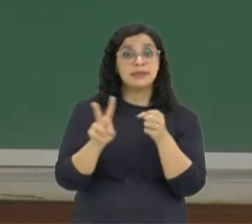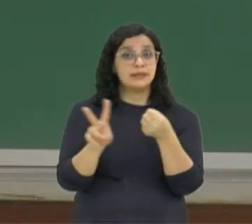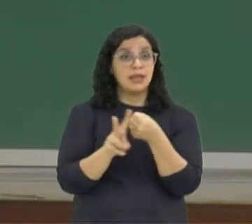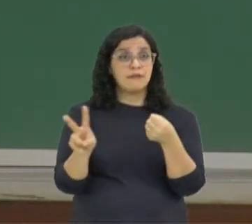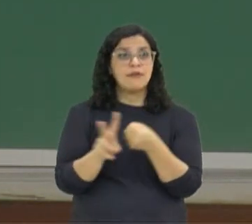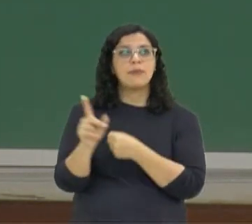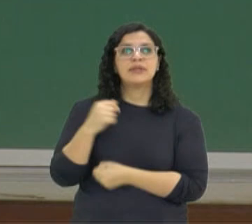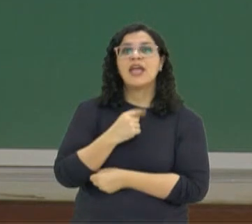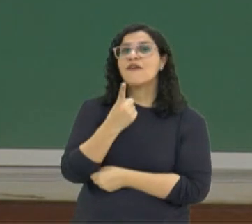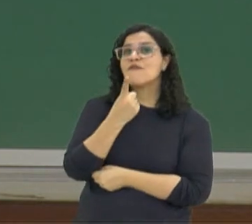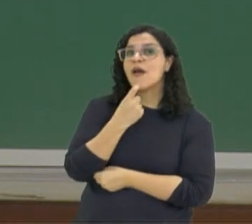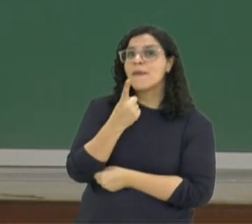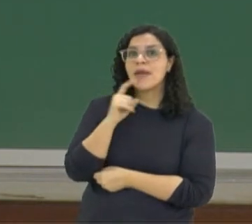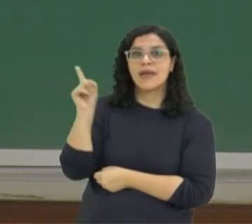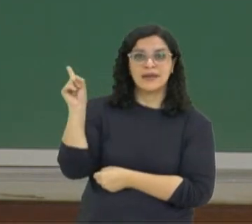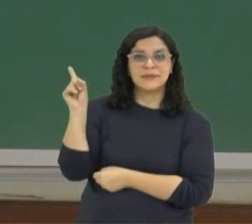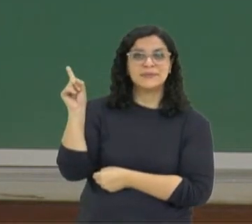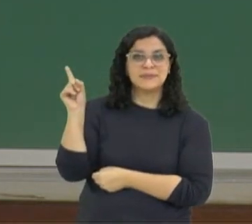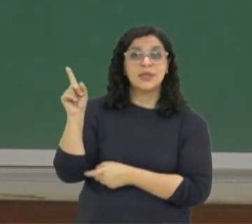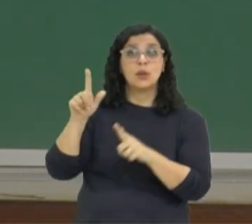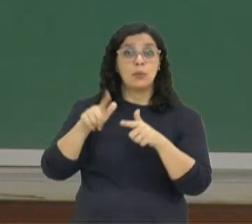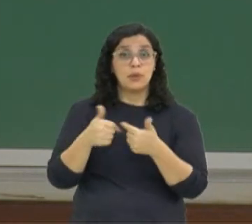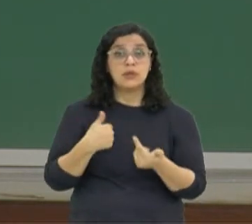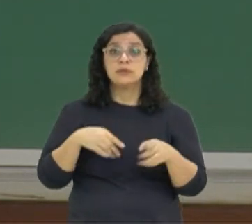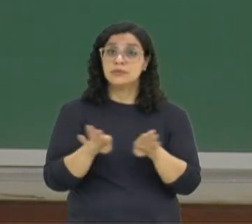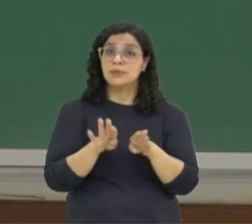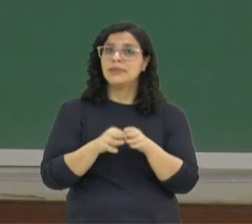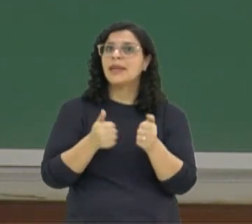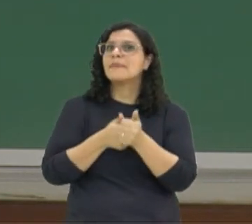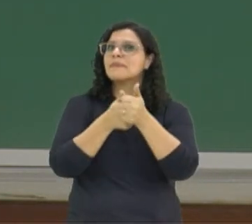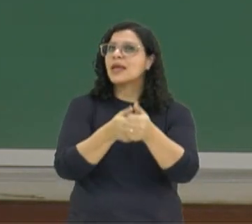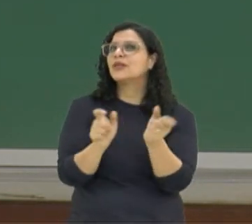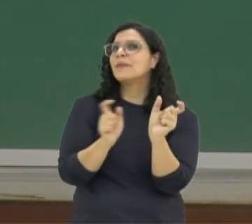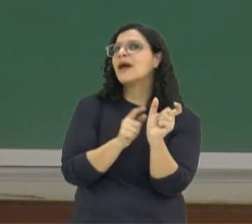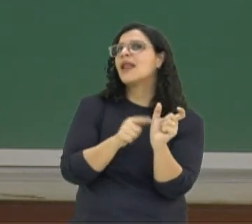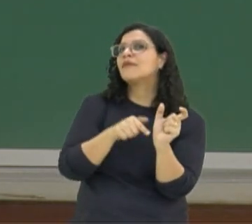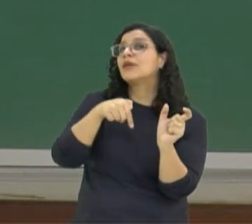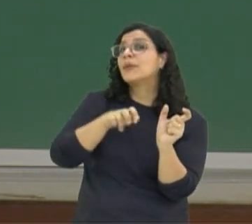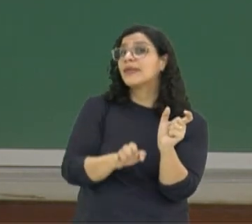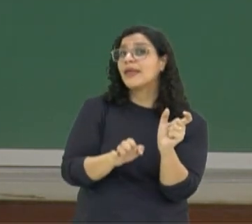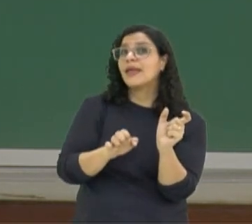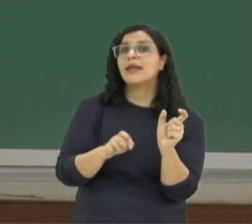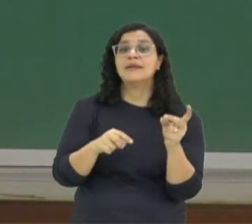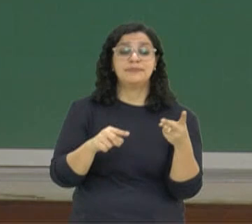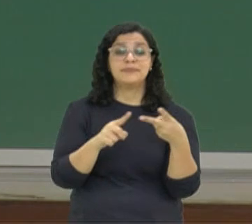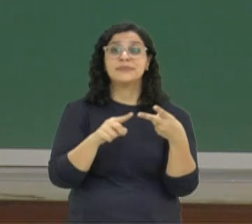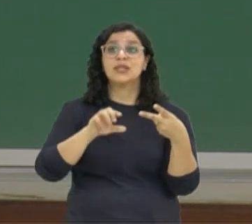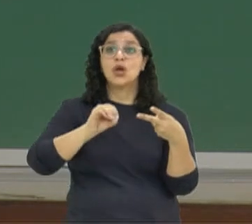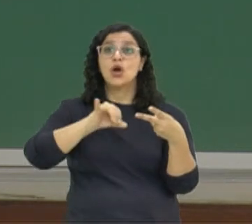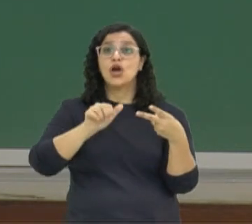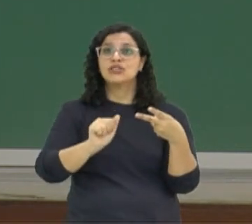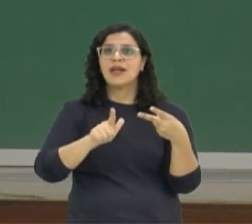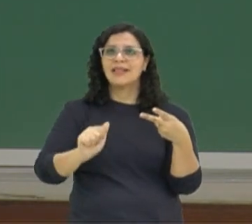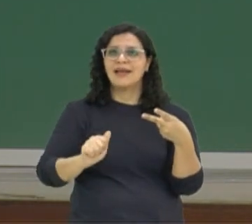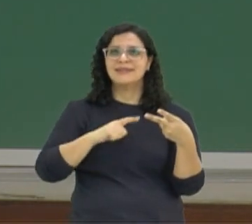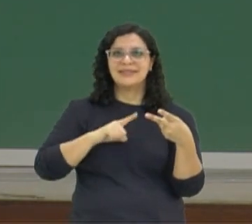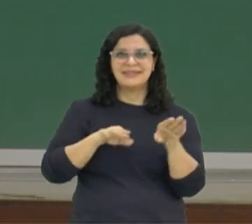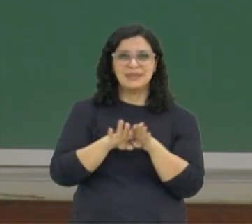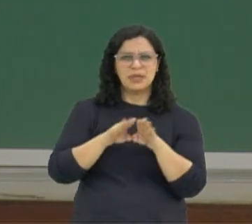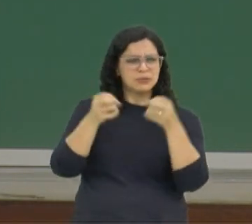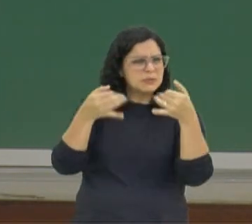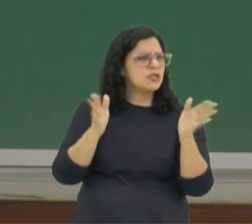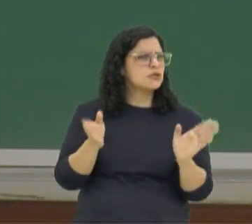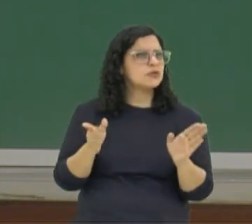destaque, o verbo tenga e diminuya. E eles estão acompanhados das palavrinhas o que e o ojalá, que eu acabei de falar,